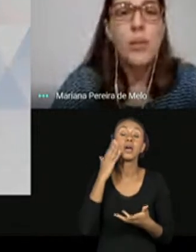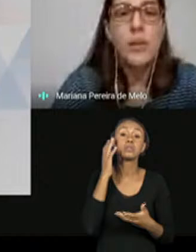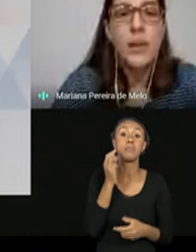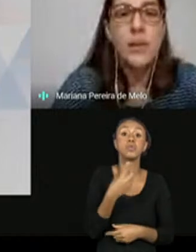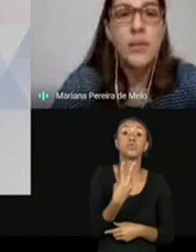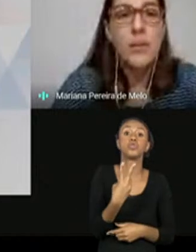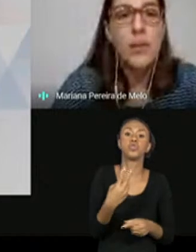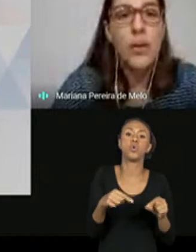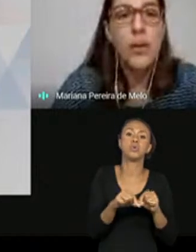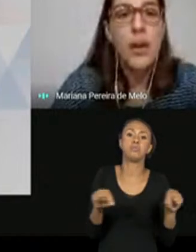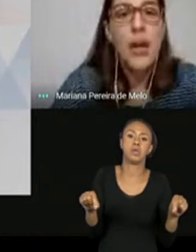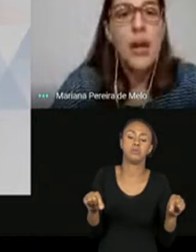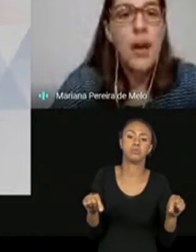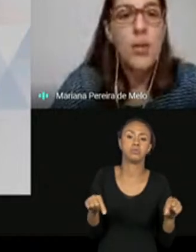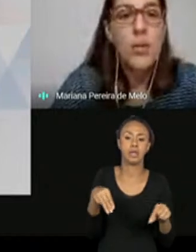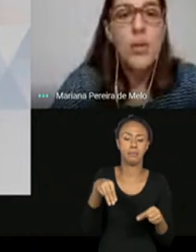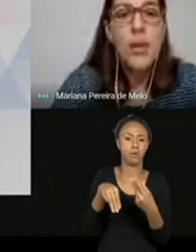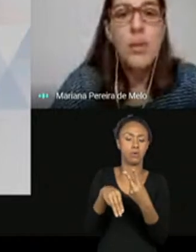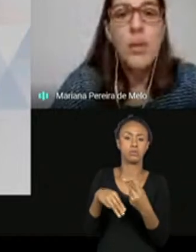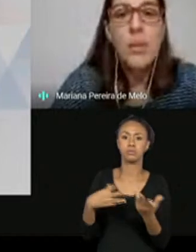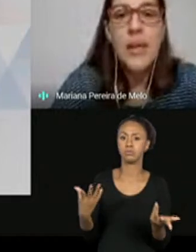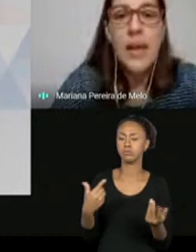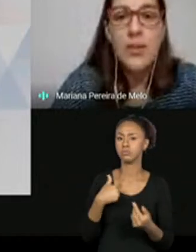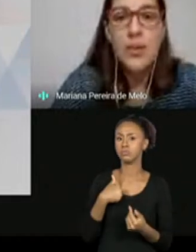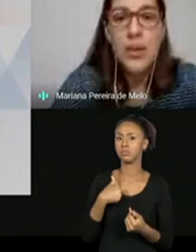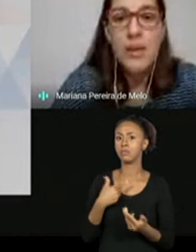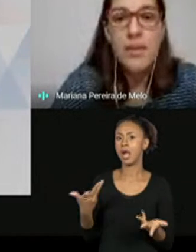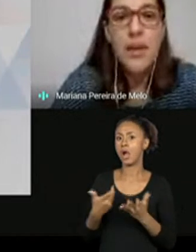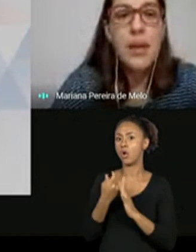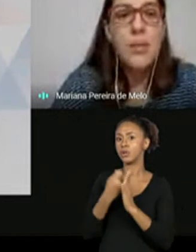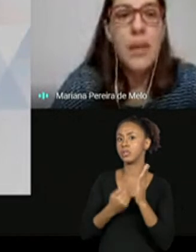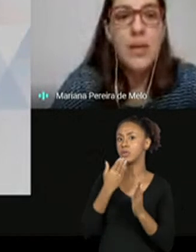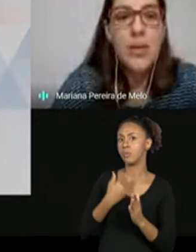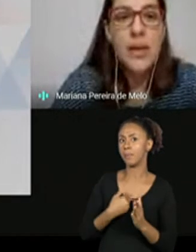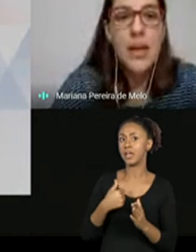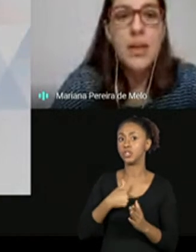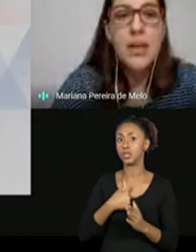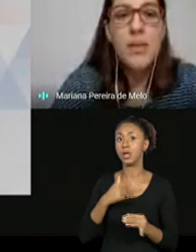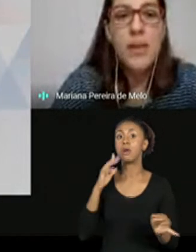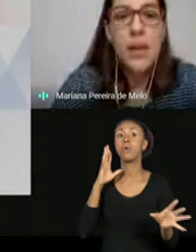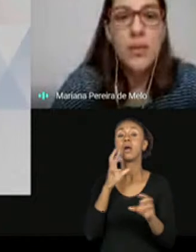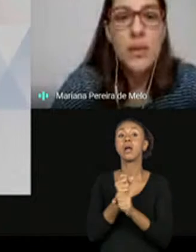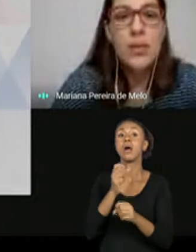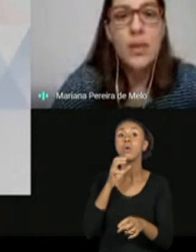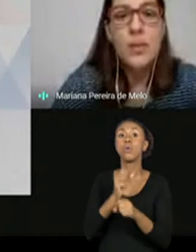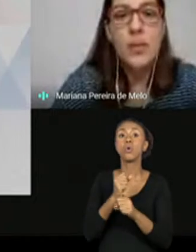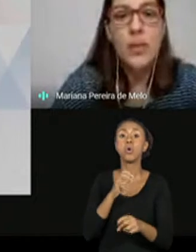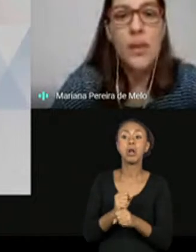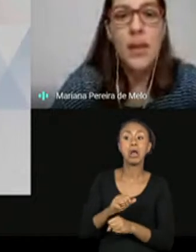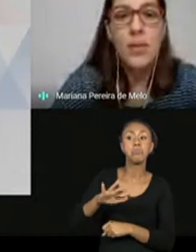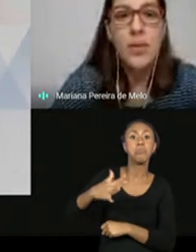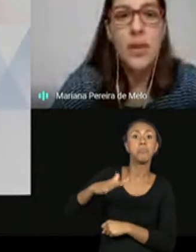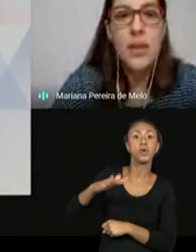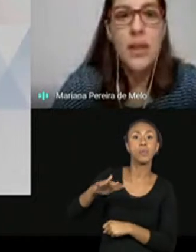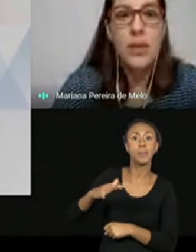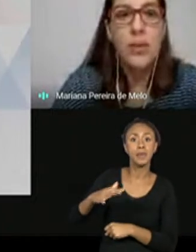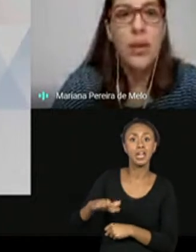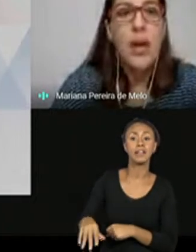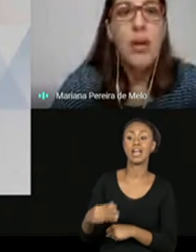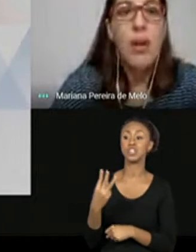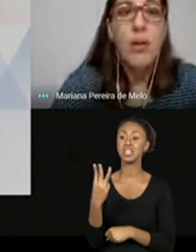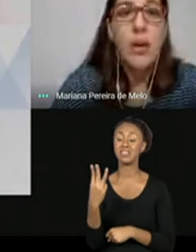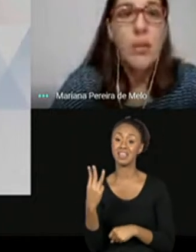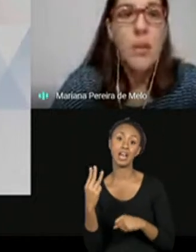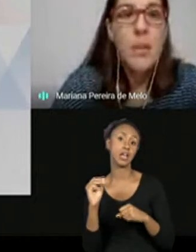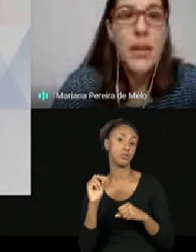quadrados. E ele me pergunta, ó, calcule a probabilidade de haver mais de 3 defeitos em 2 metros quadrados de